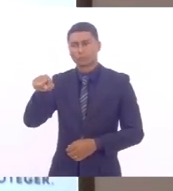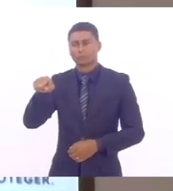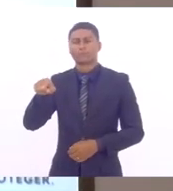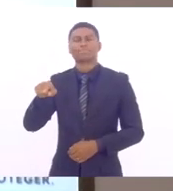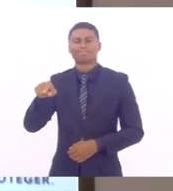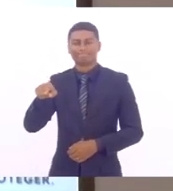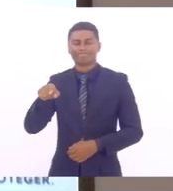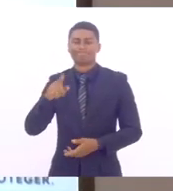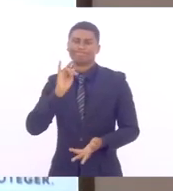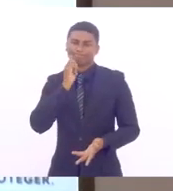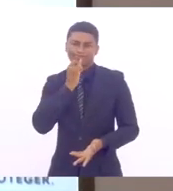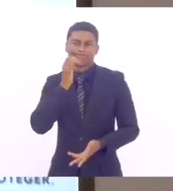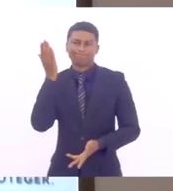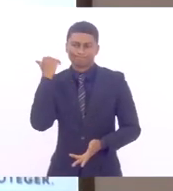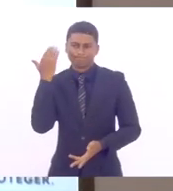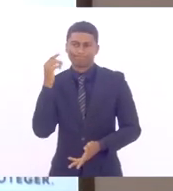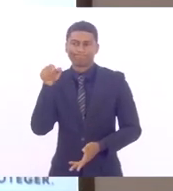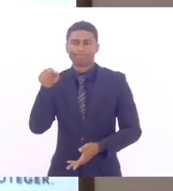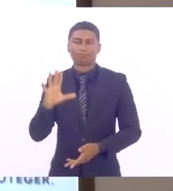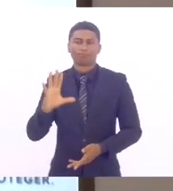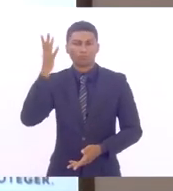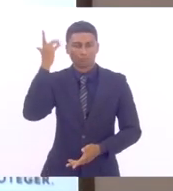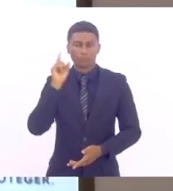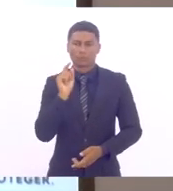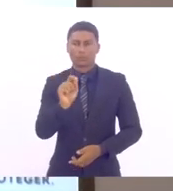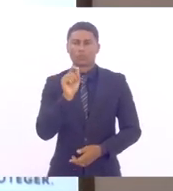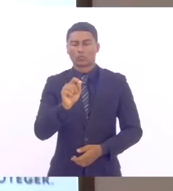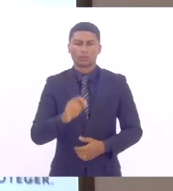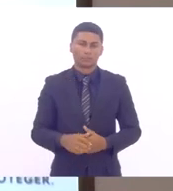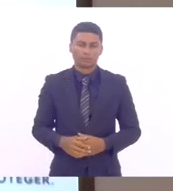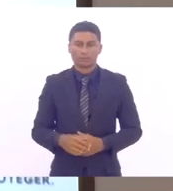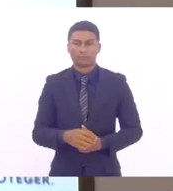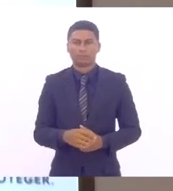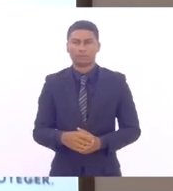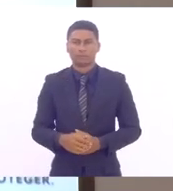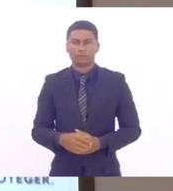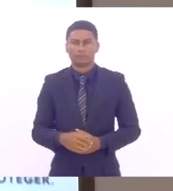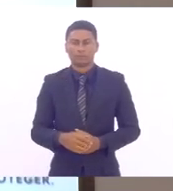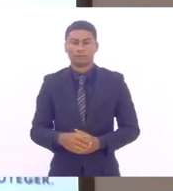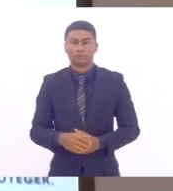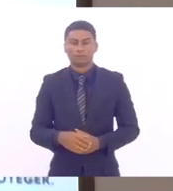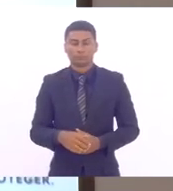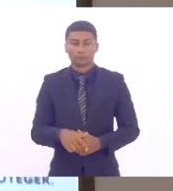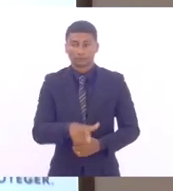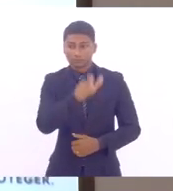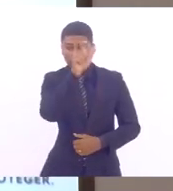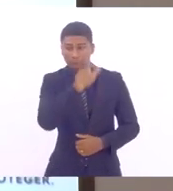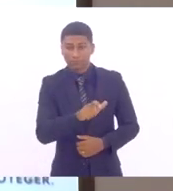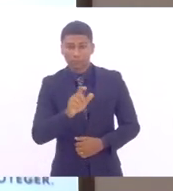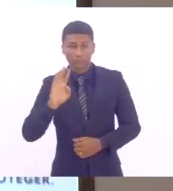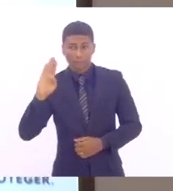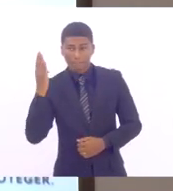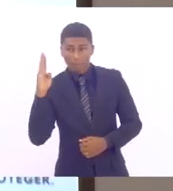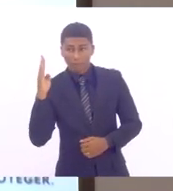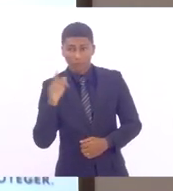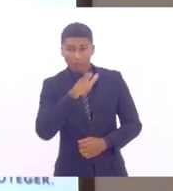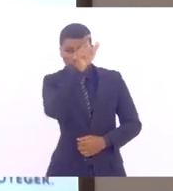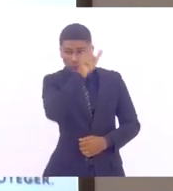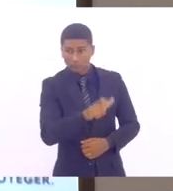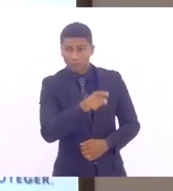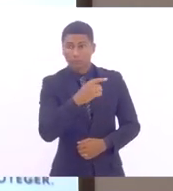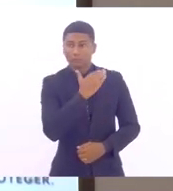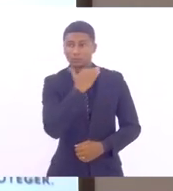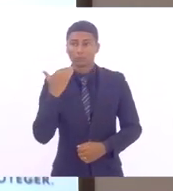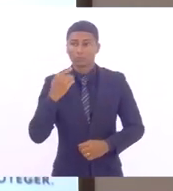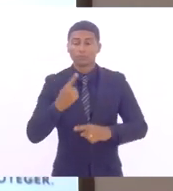relevante, lamentável na época, né, que foi a questão de um torcedor do Botafogo ter sido morto com um espeto